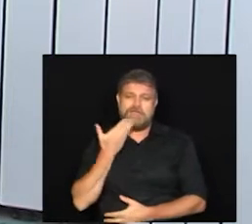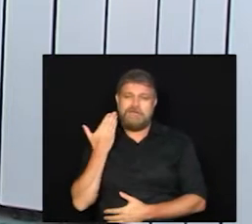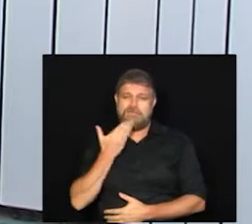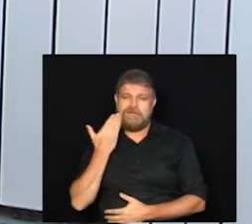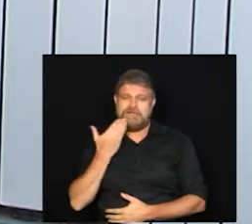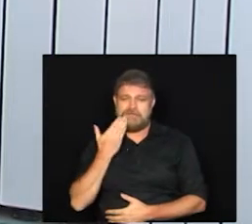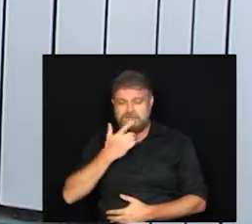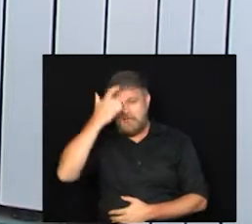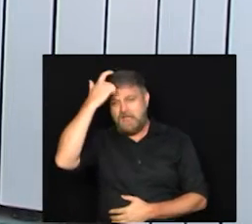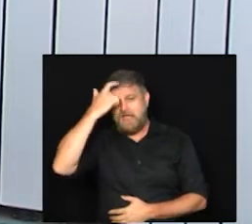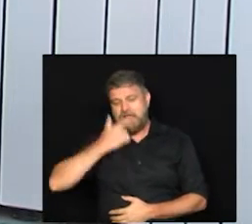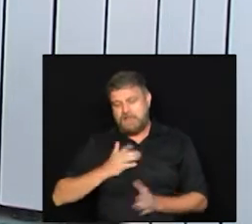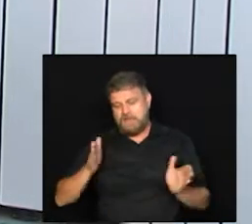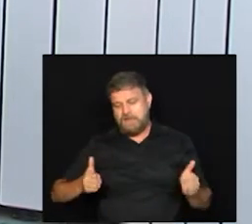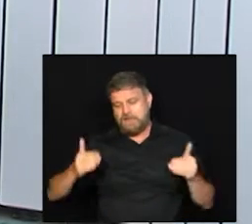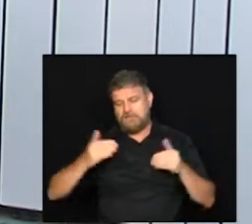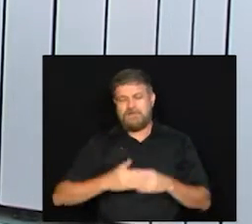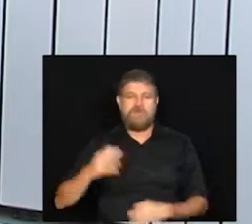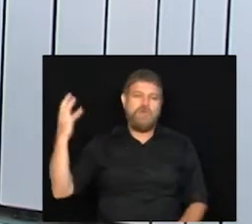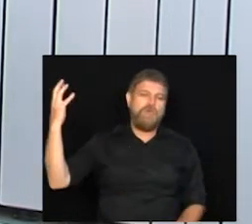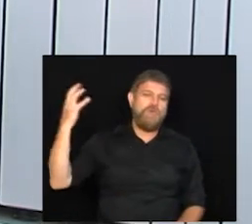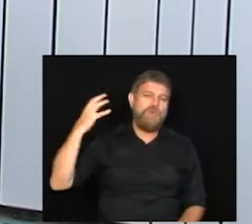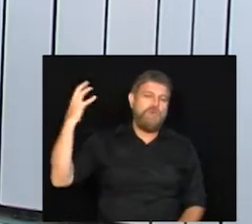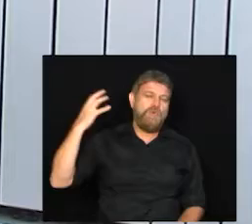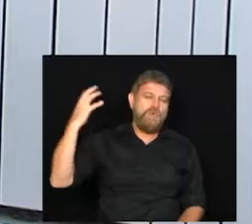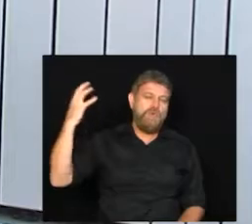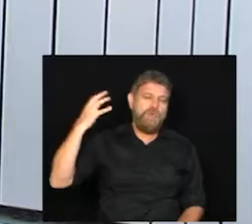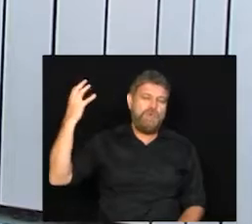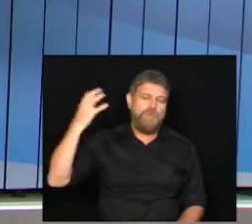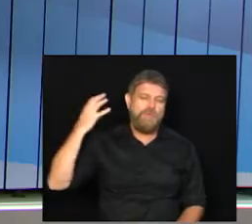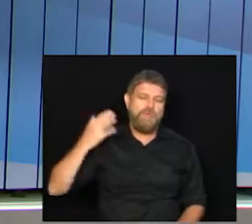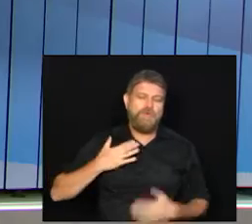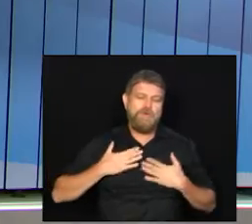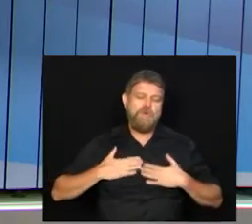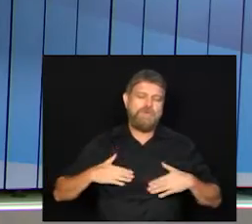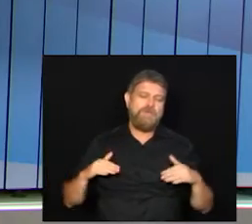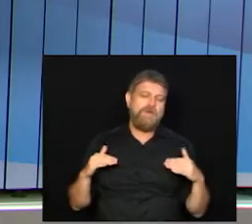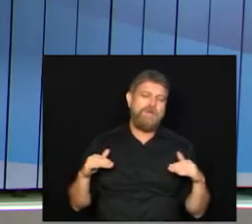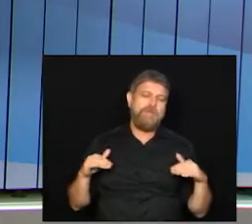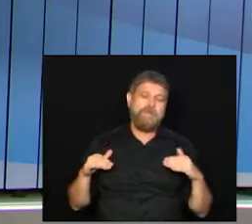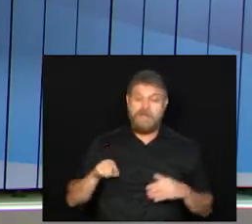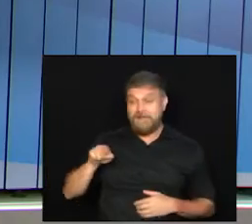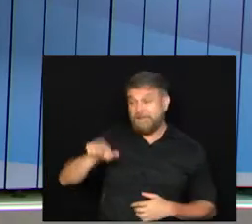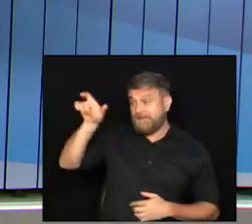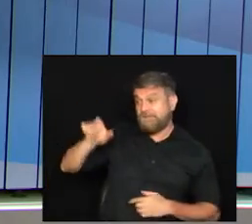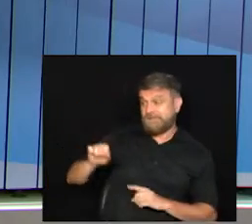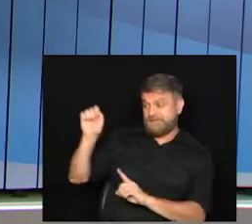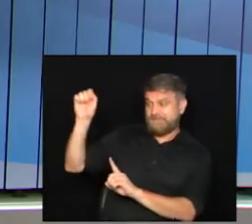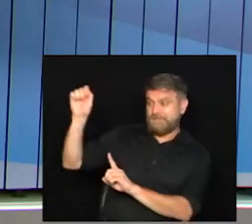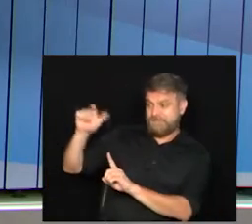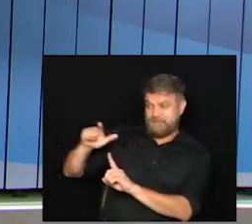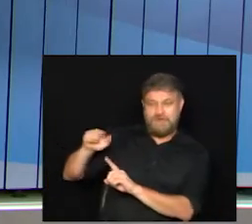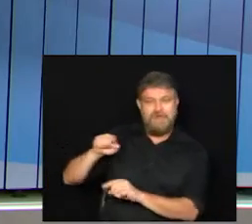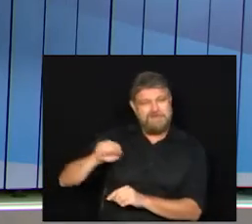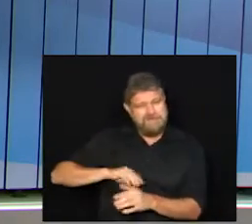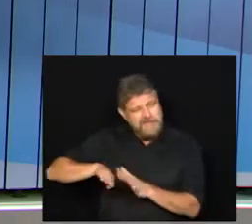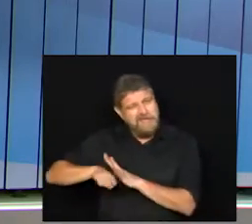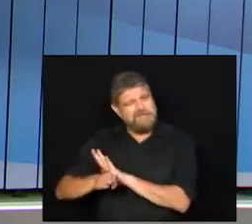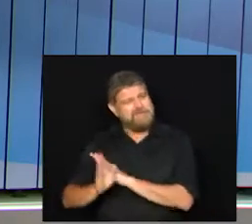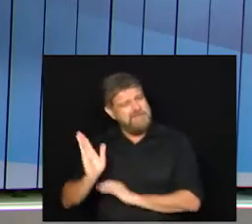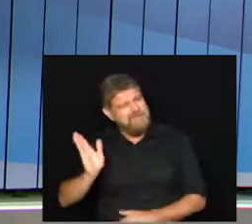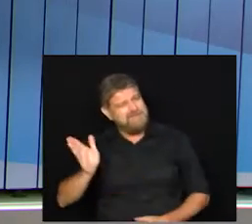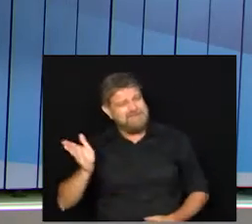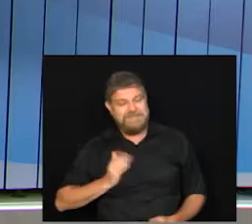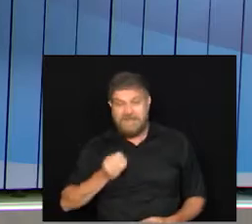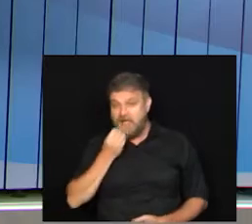Pelo menos para mim, que estou aqui no estúdio, no ar-condicionado, você, eu tô vendo, tá no sol, mas aí é sua praia também, né? Seja